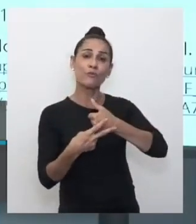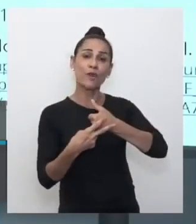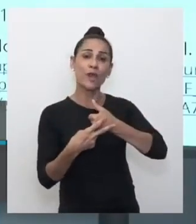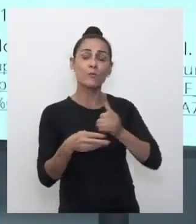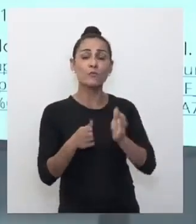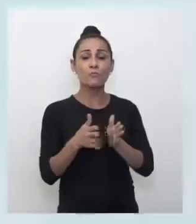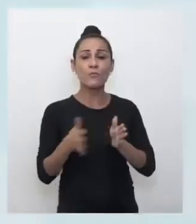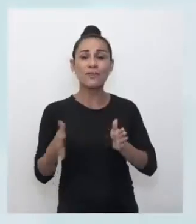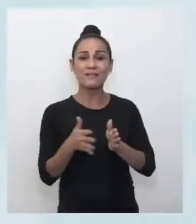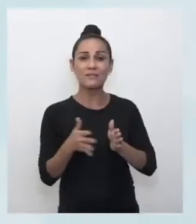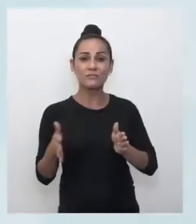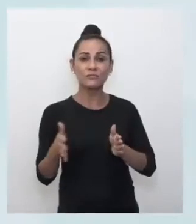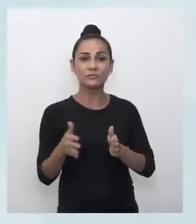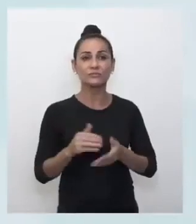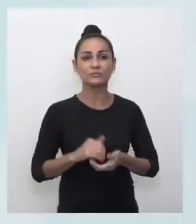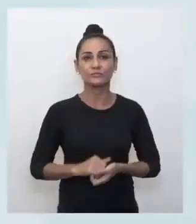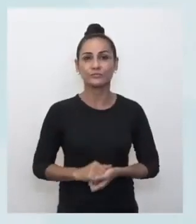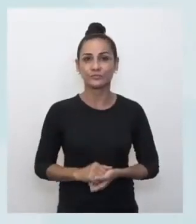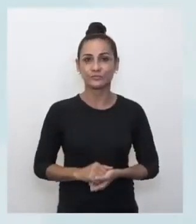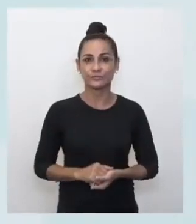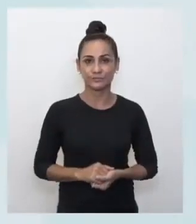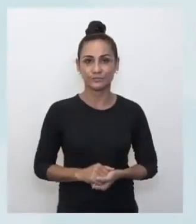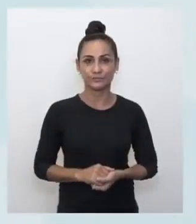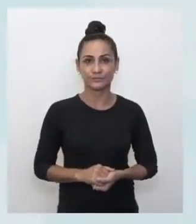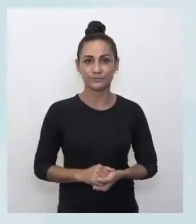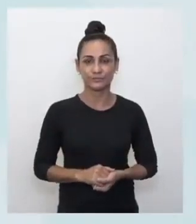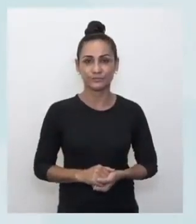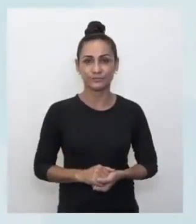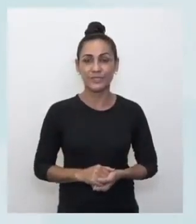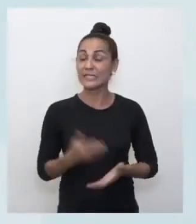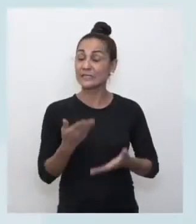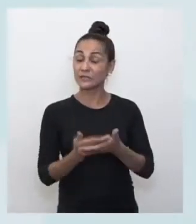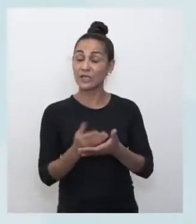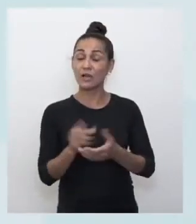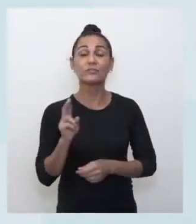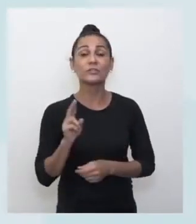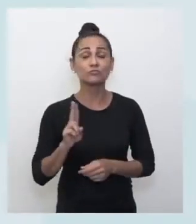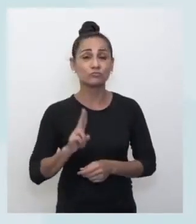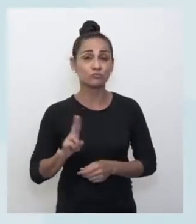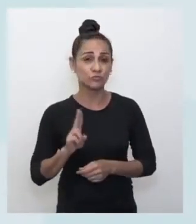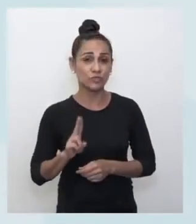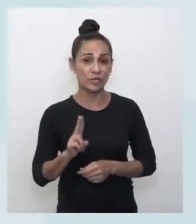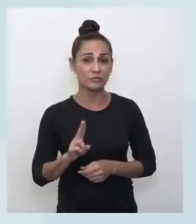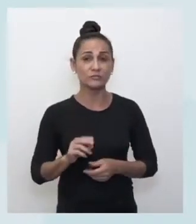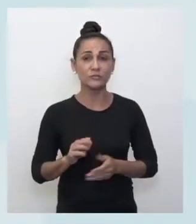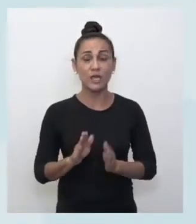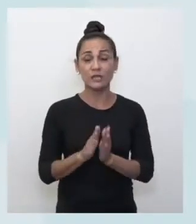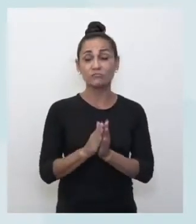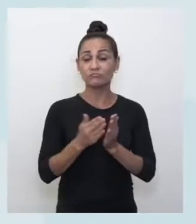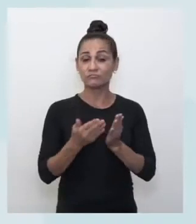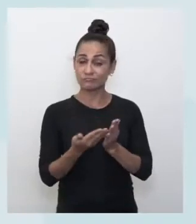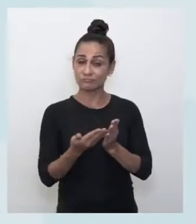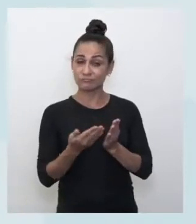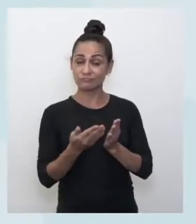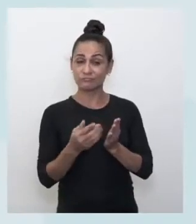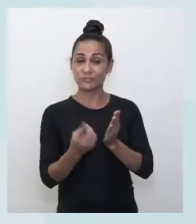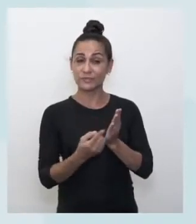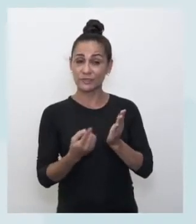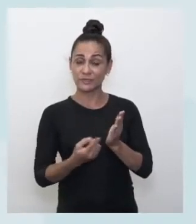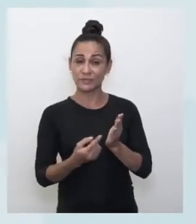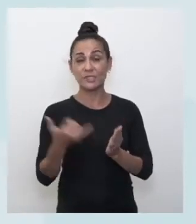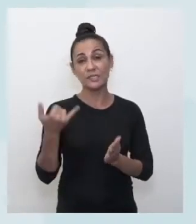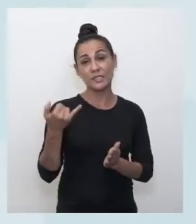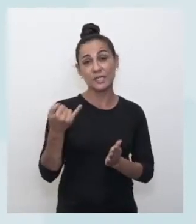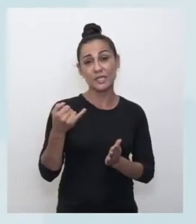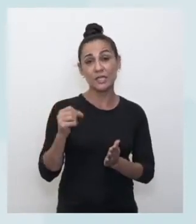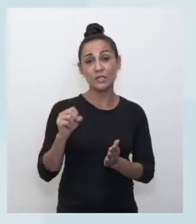for this class, what will you need, right? Para essa aula, o que você vai precisar, Ed? Your notebook, seu caderno, a pen or a pencil, uma caneta, um